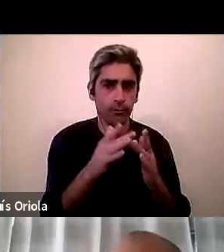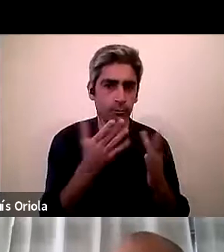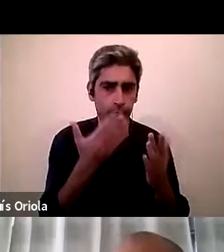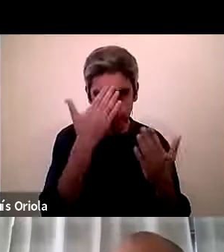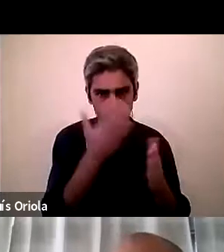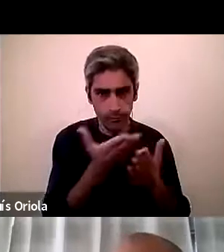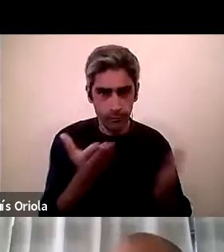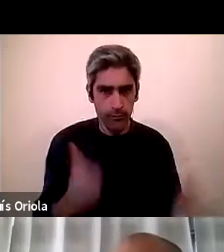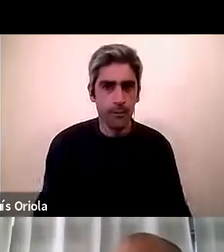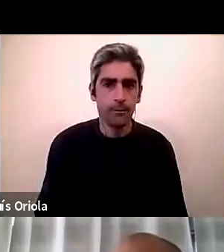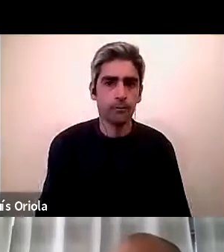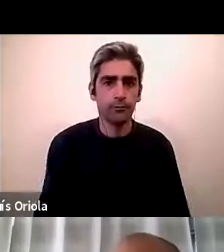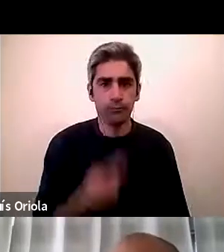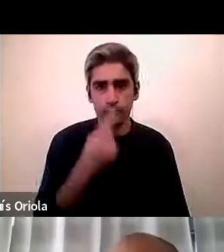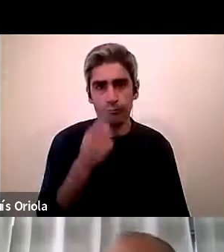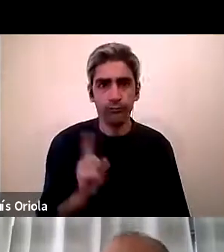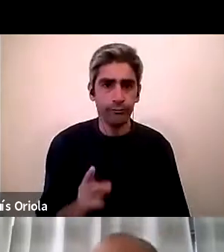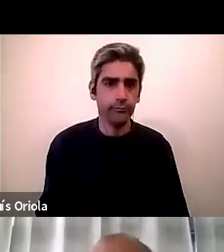contacto preferencial.